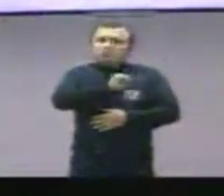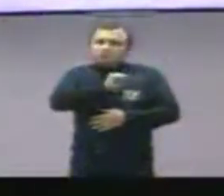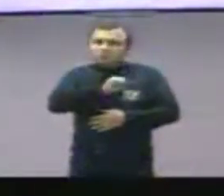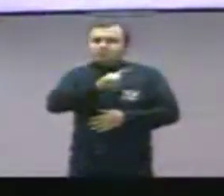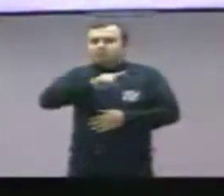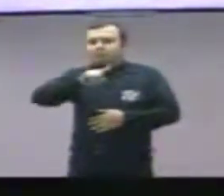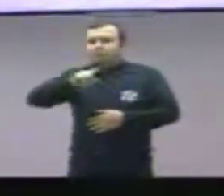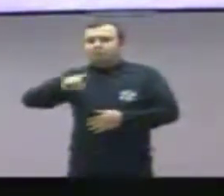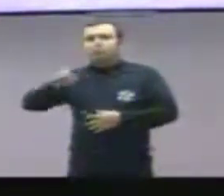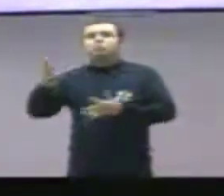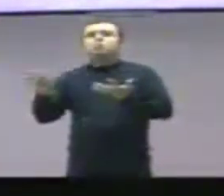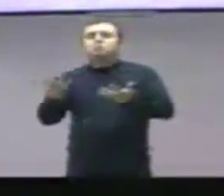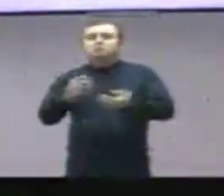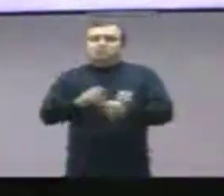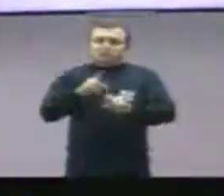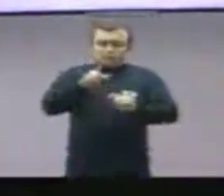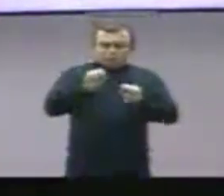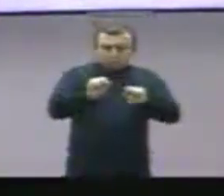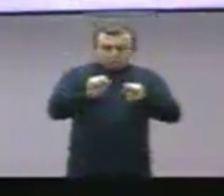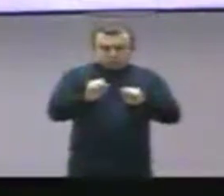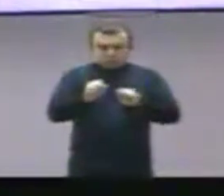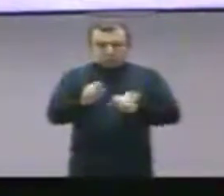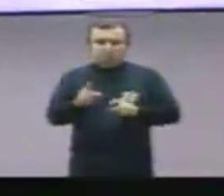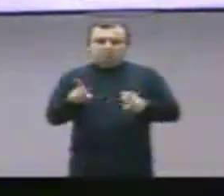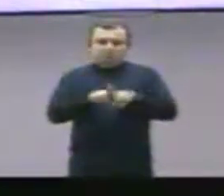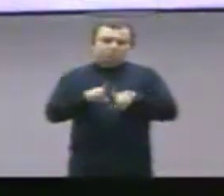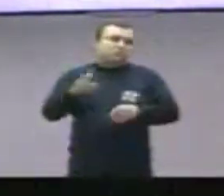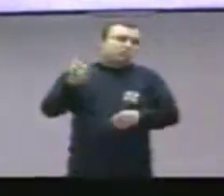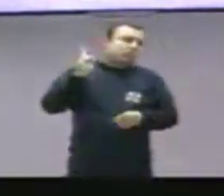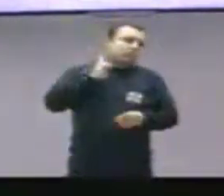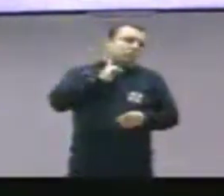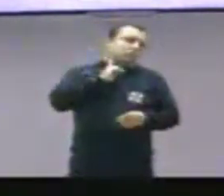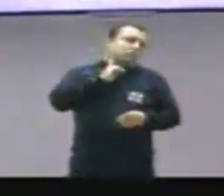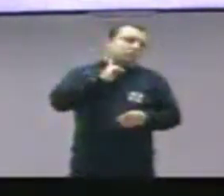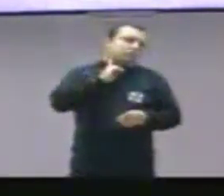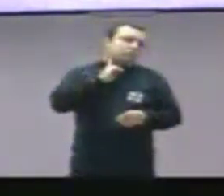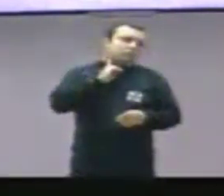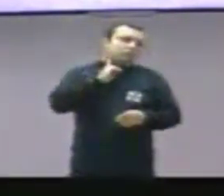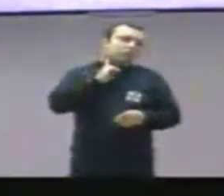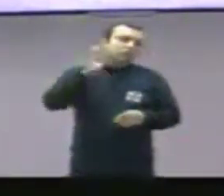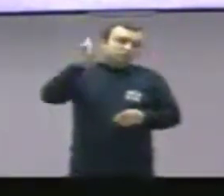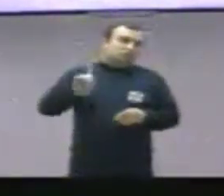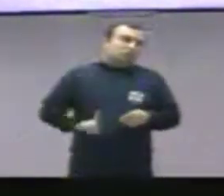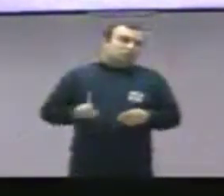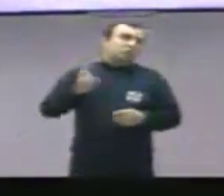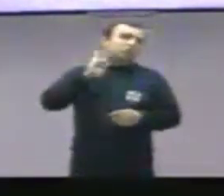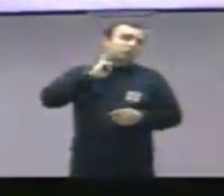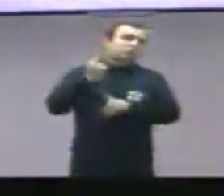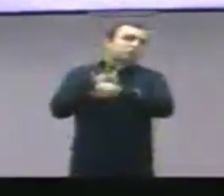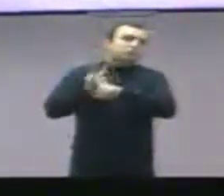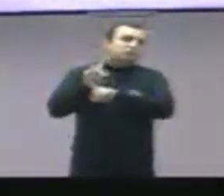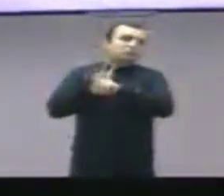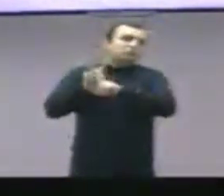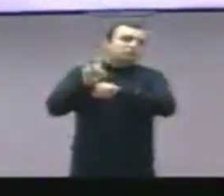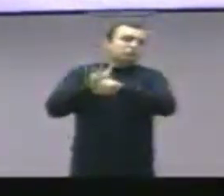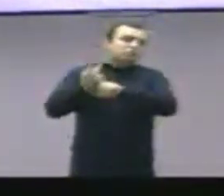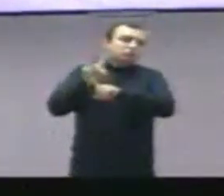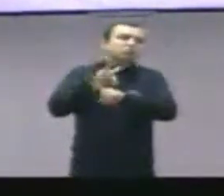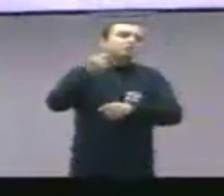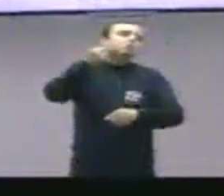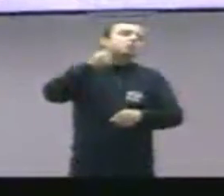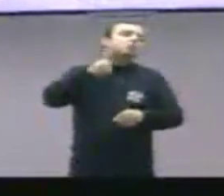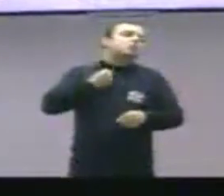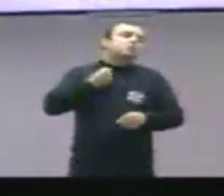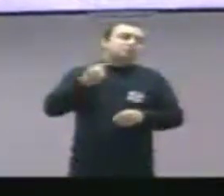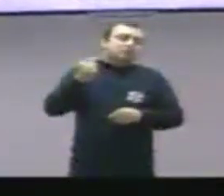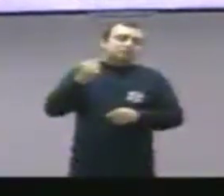repouso, tá? Você também pode verificar aqui no seu pescoço, né? Que do lado direito você vai procurar a